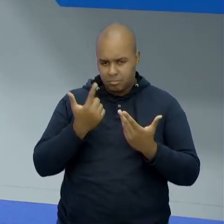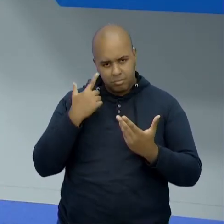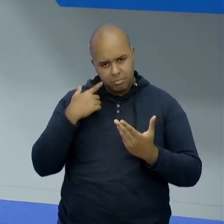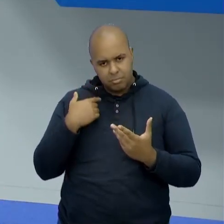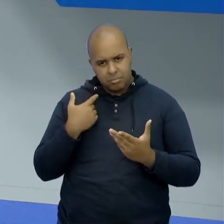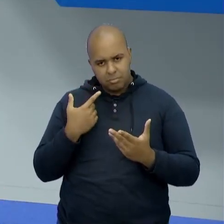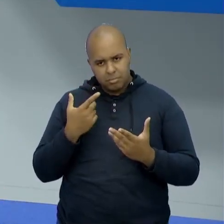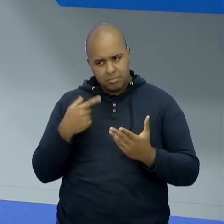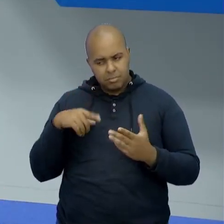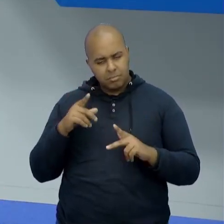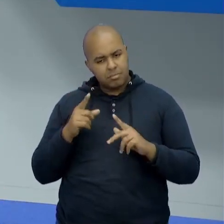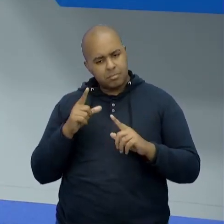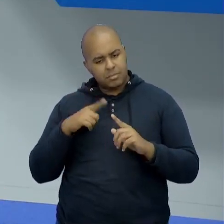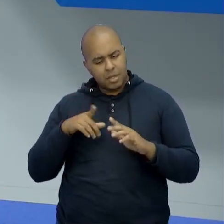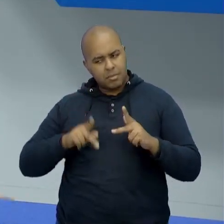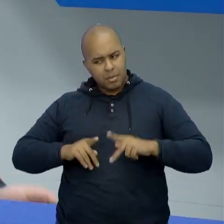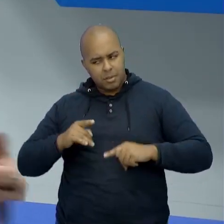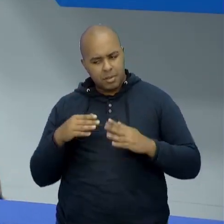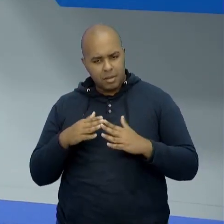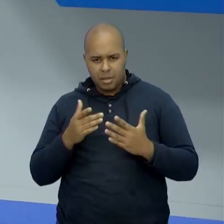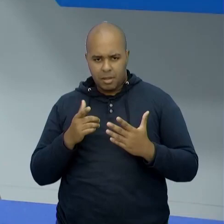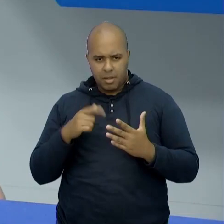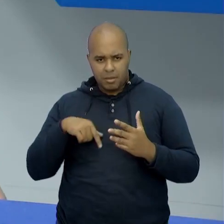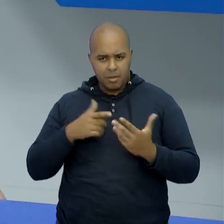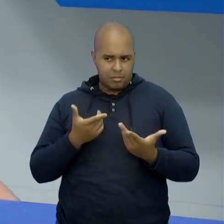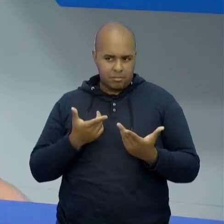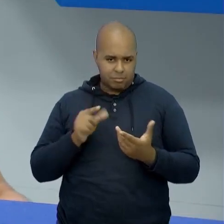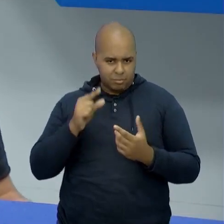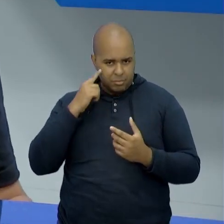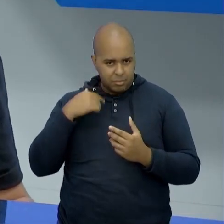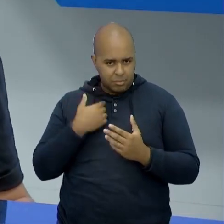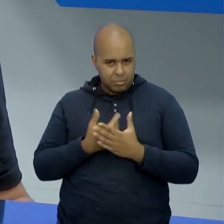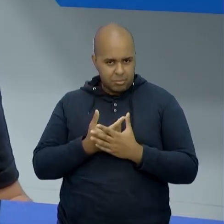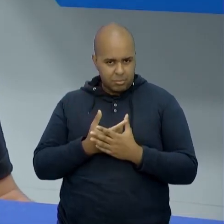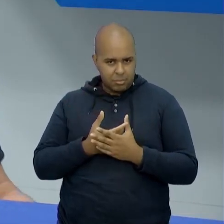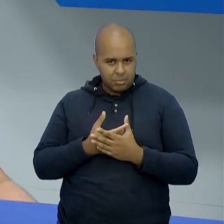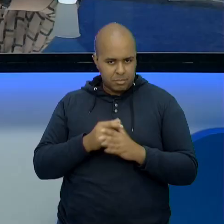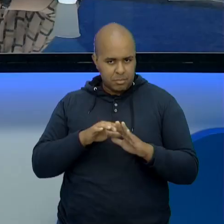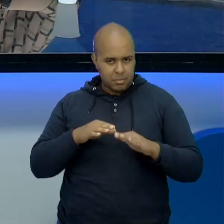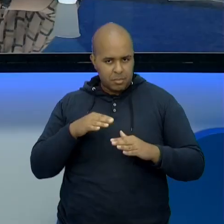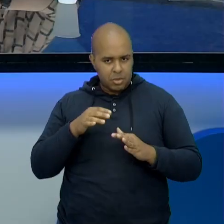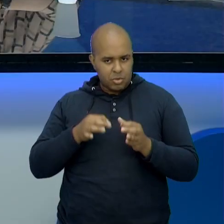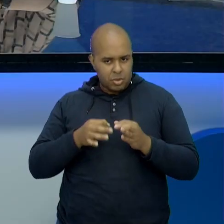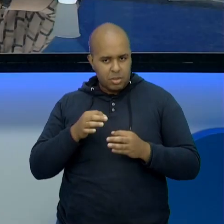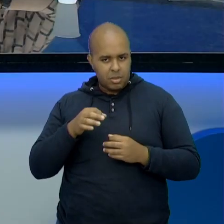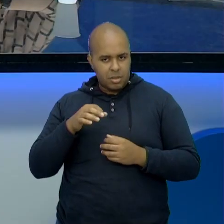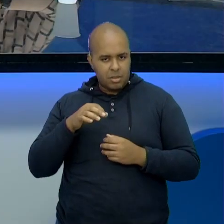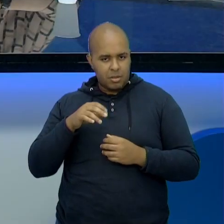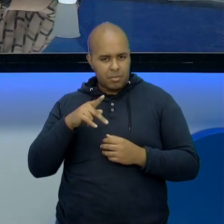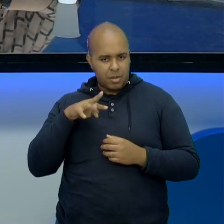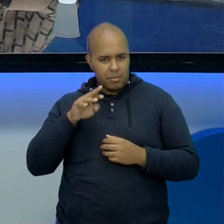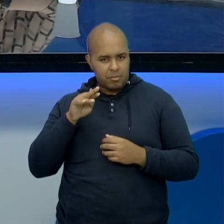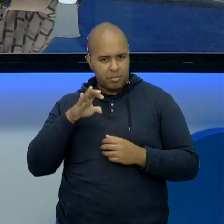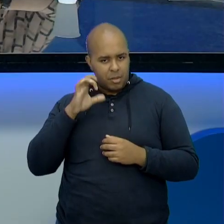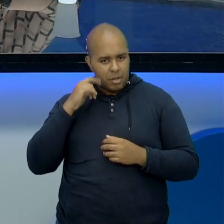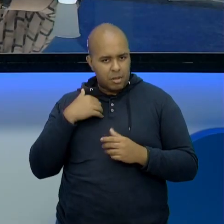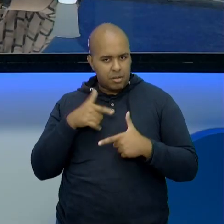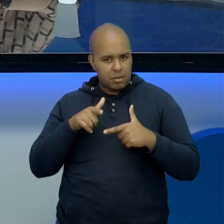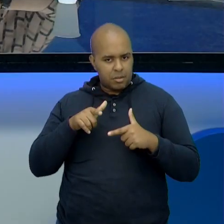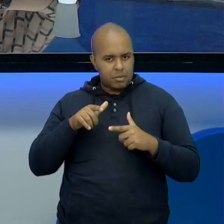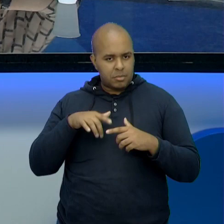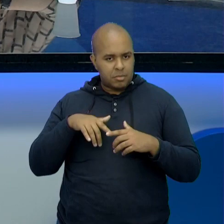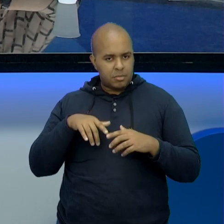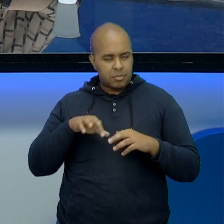prima em casa. E assim, minha prima é pouca coisa, já foi jurada do Prêmio Eco, entendeu? Já trabalhou com sustentabilidade em